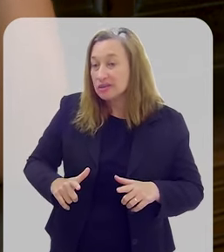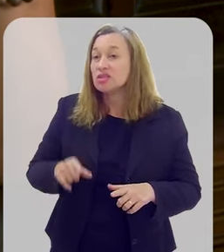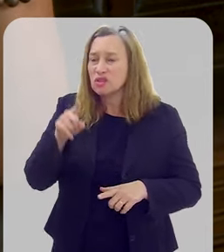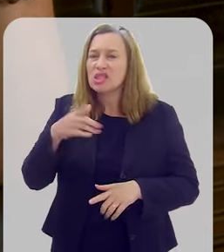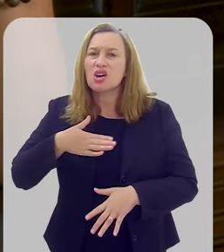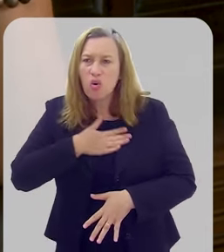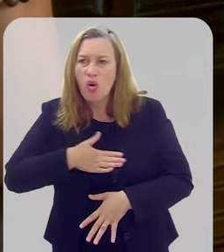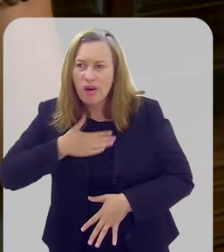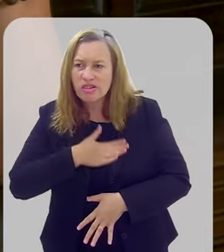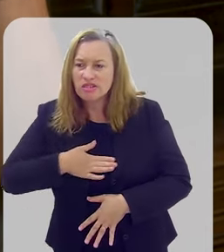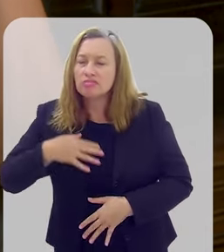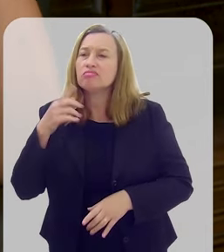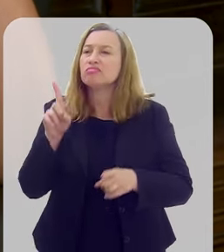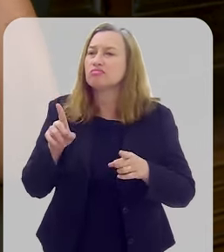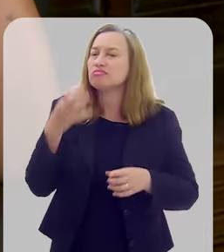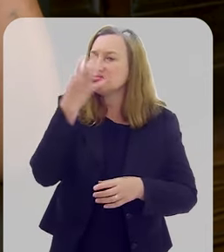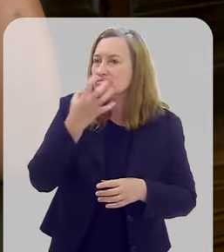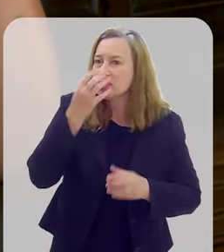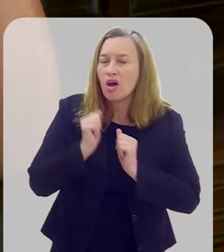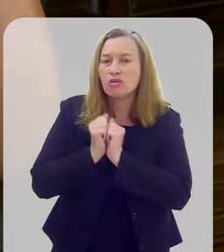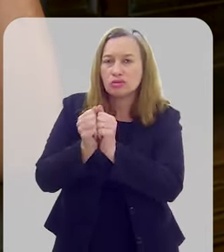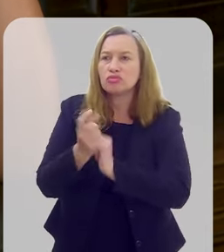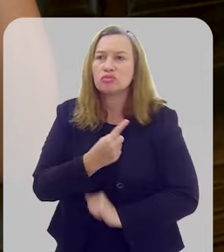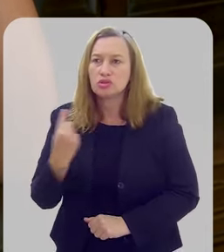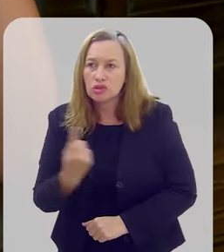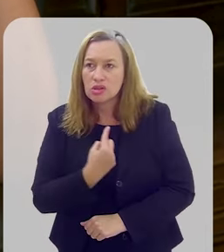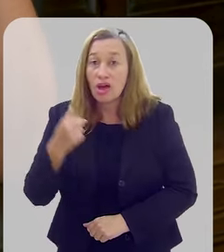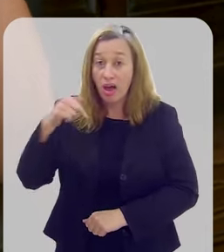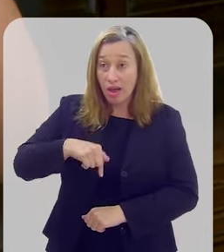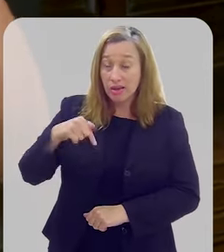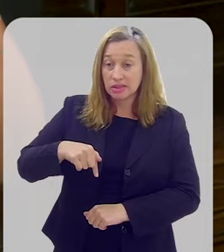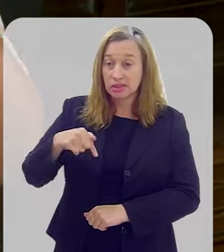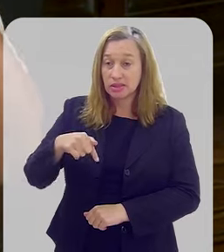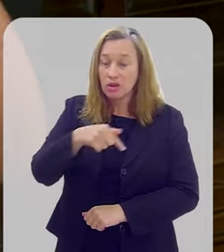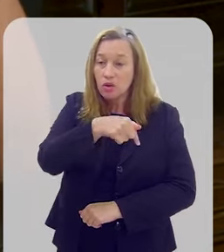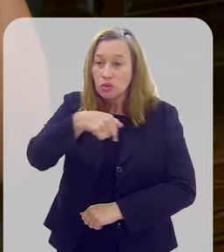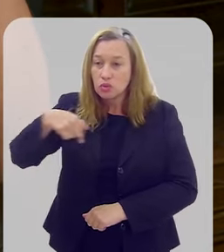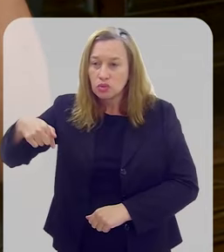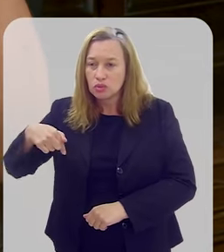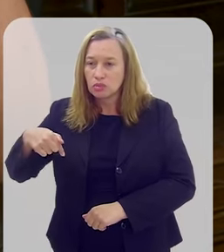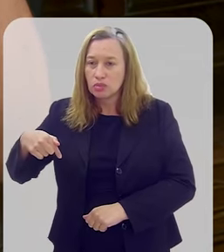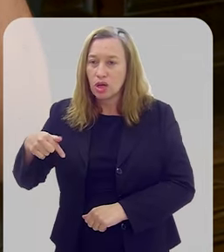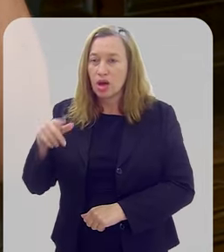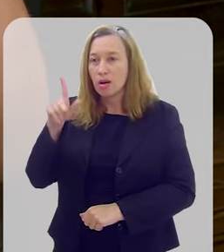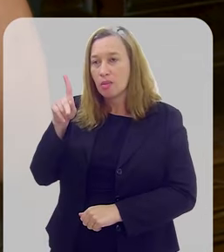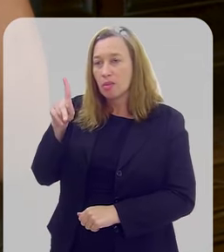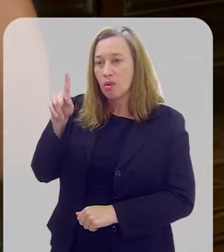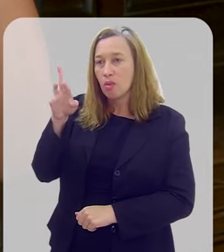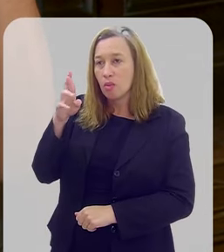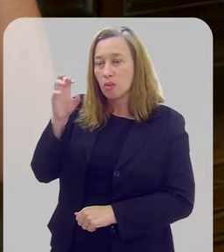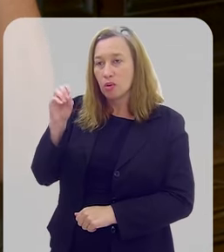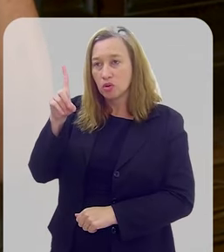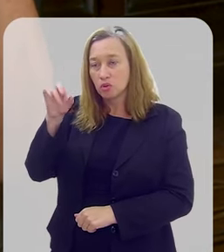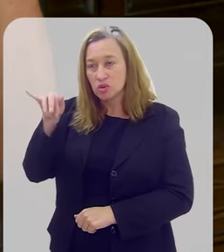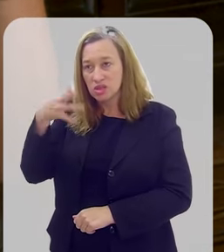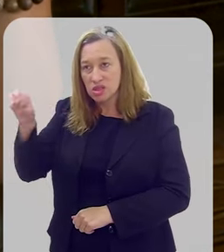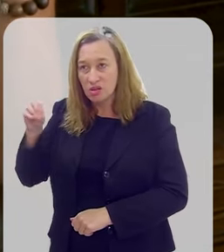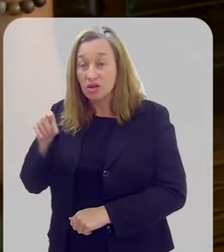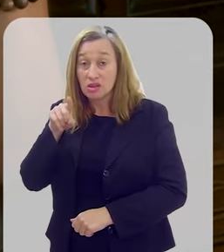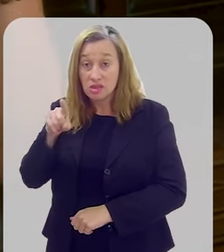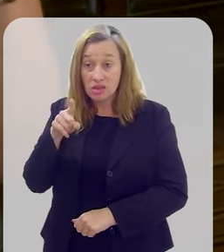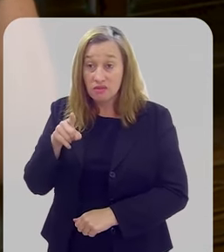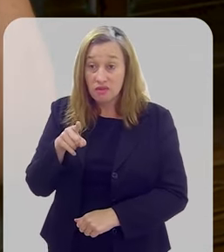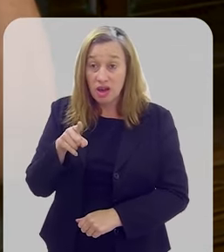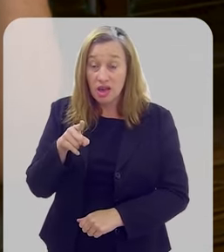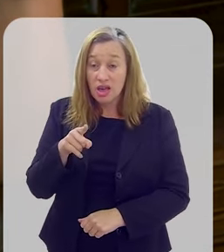você realmente gosta de cantar se você quer estar junto conosco aqui tá passando um telefone da nossa produção você vai marcar com